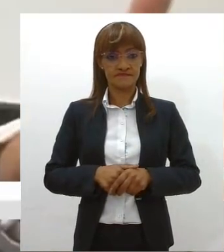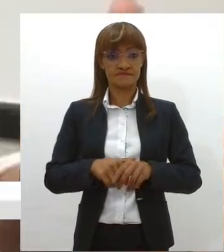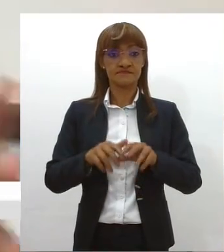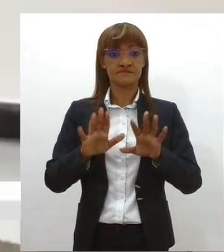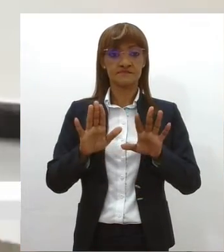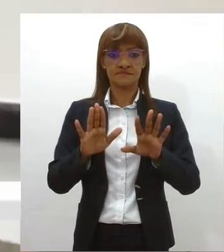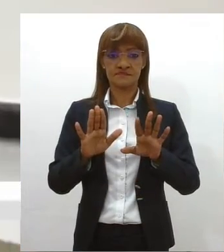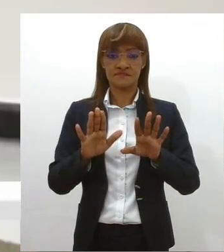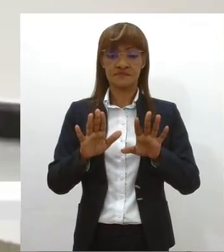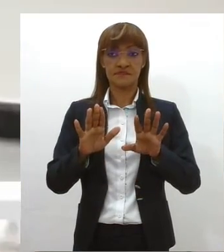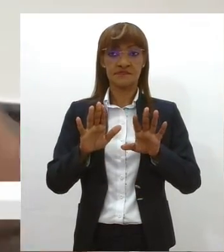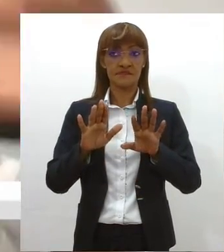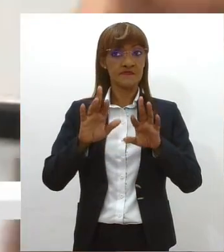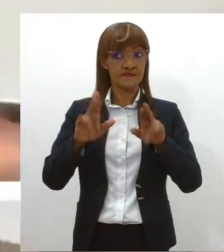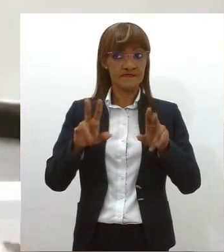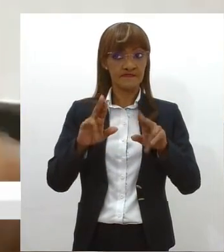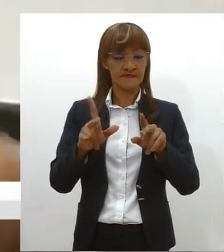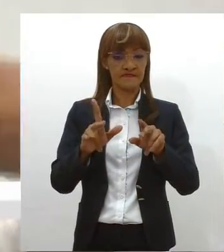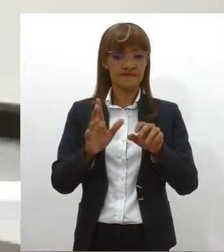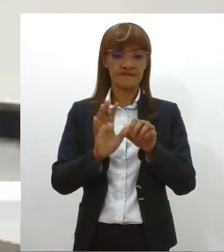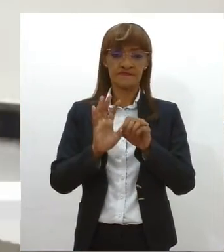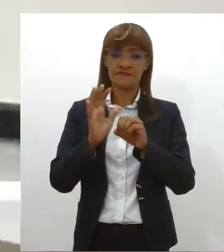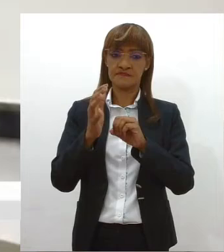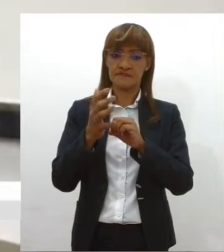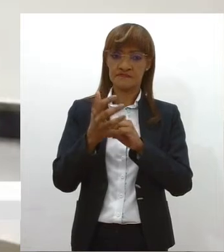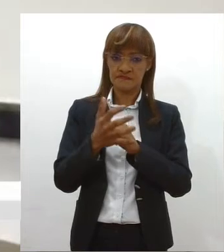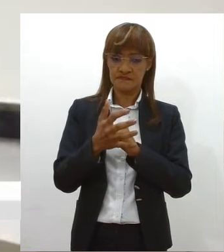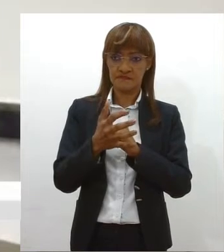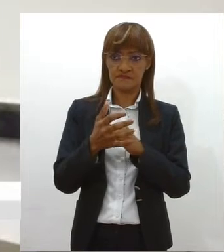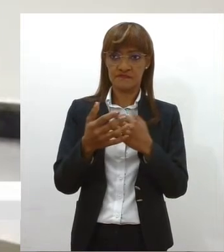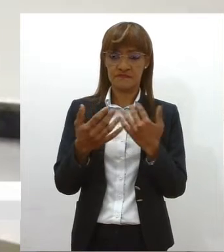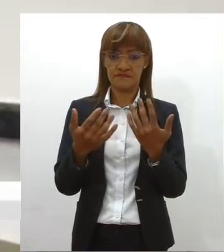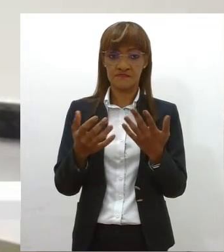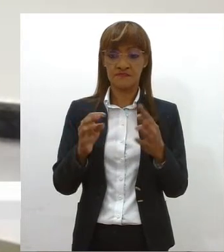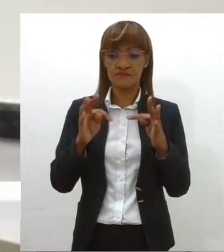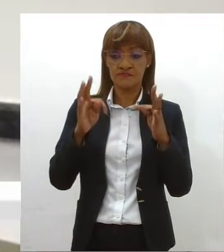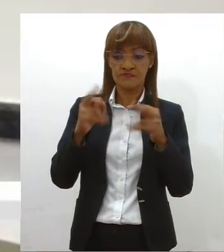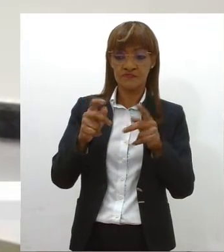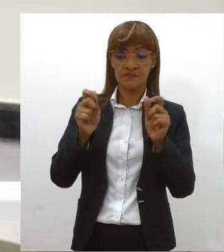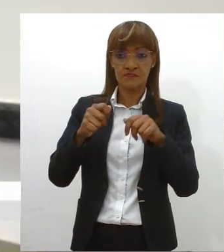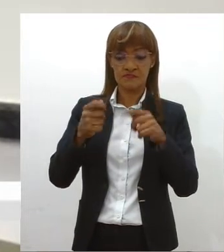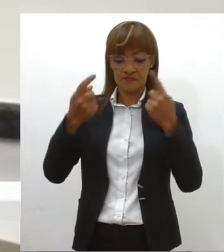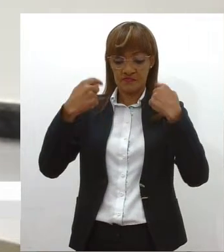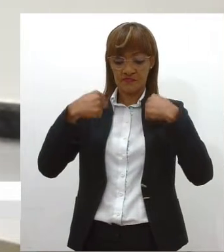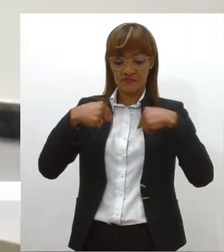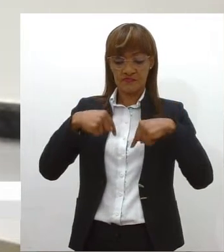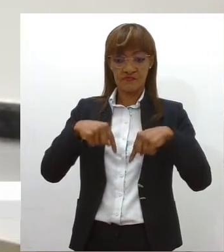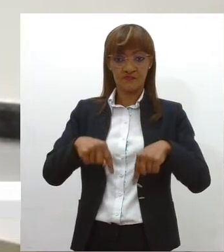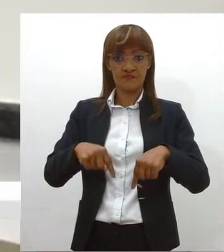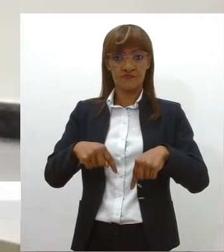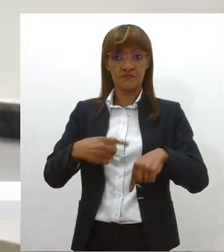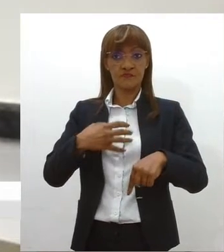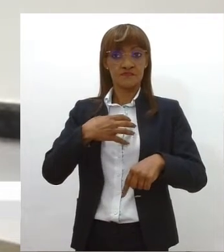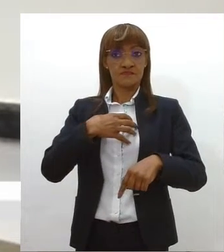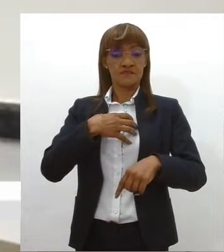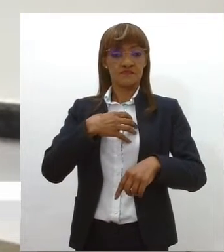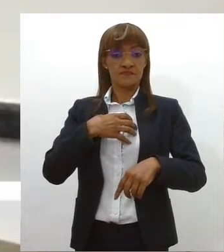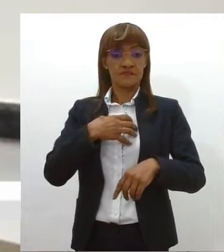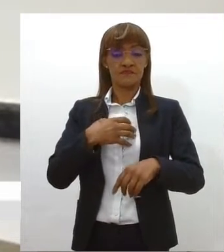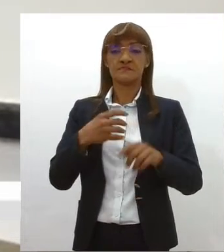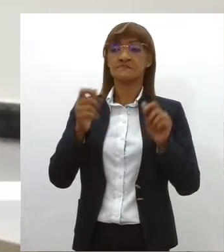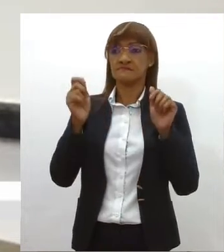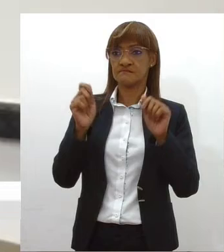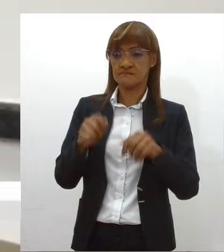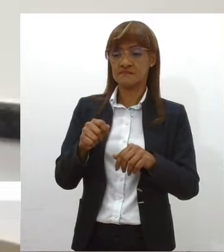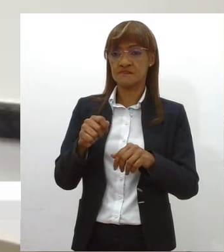inflamatório. Então, tudo que a gente fala de inflamação do corpo, a gente tem chance de ter essa TPM mais